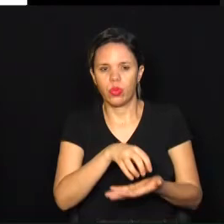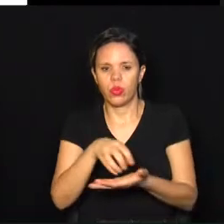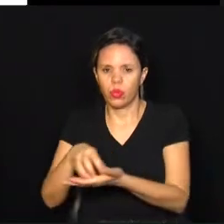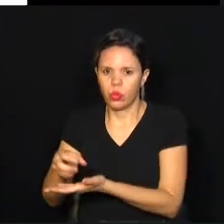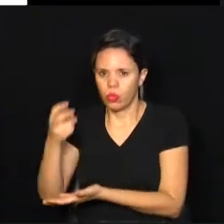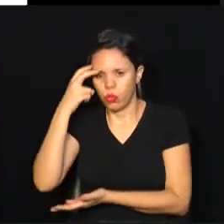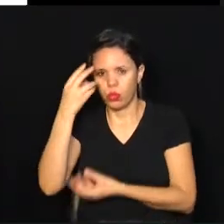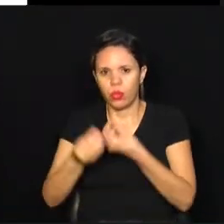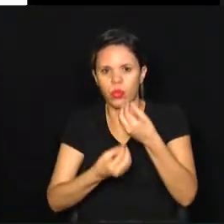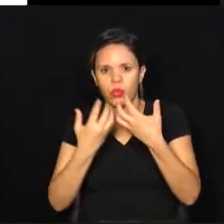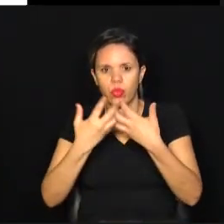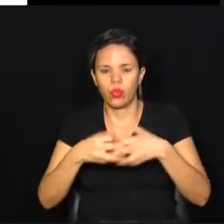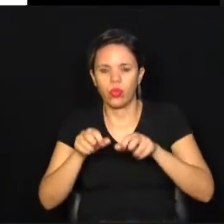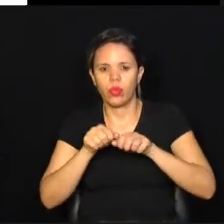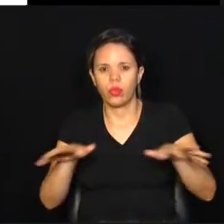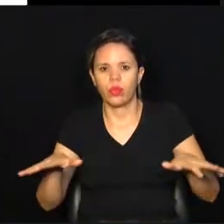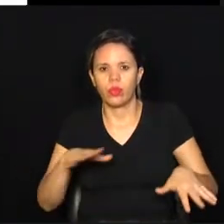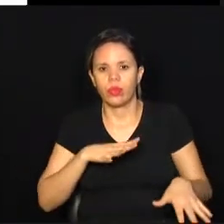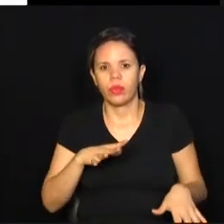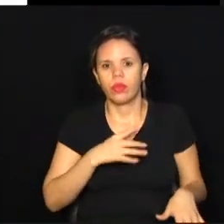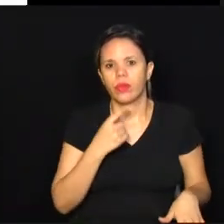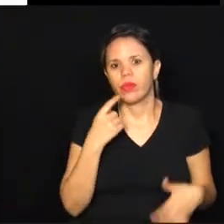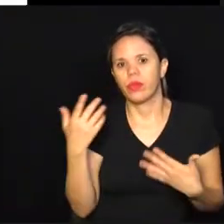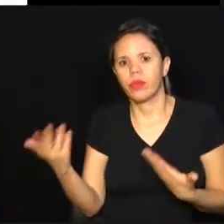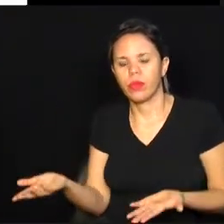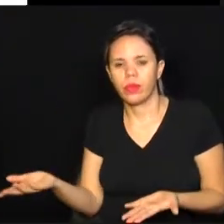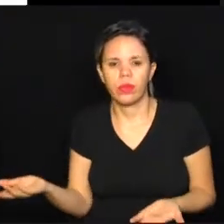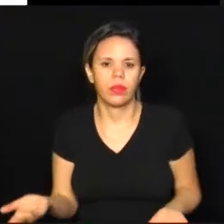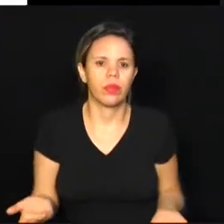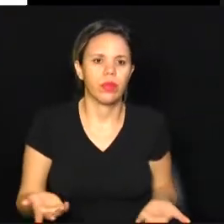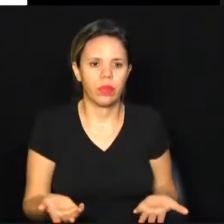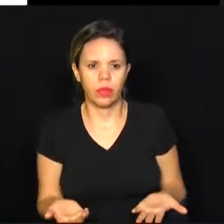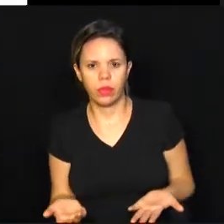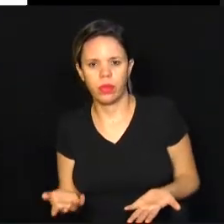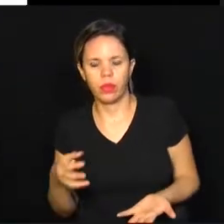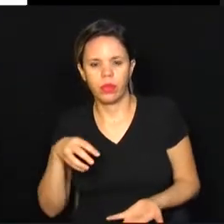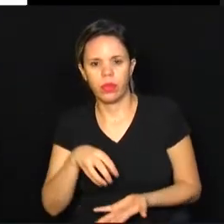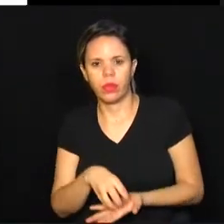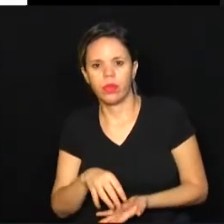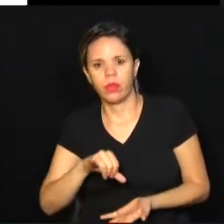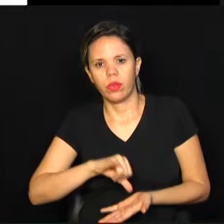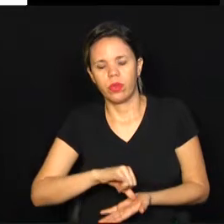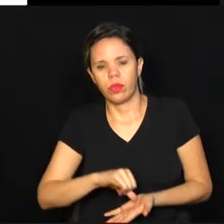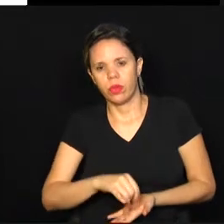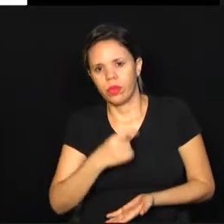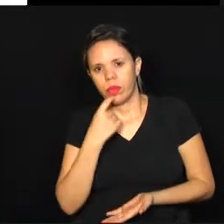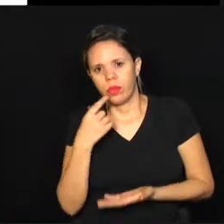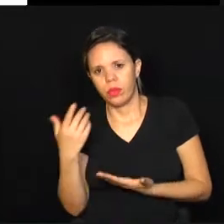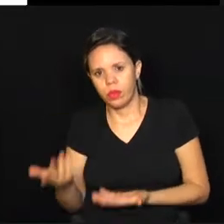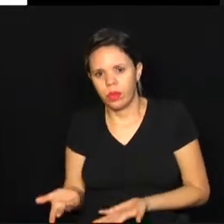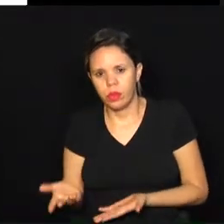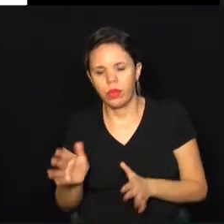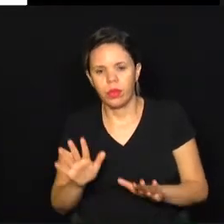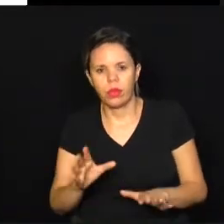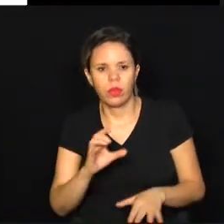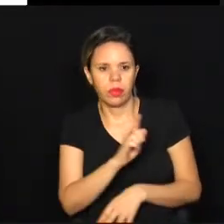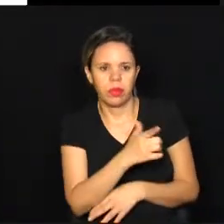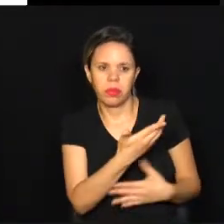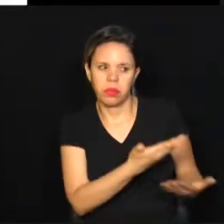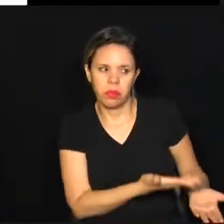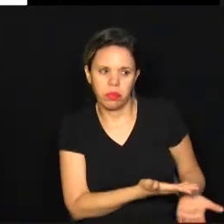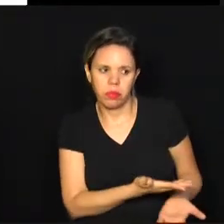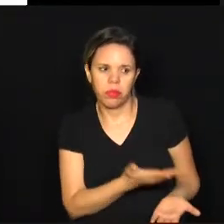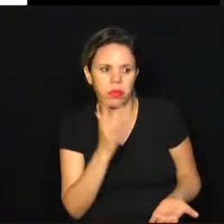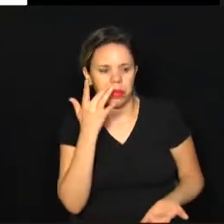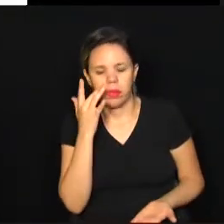como é que eles estão distribuídos na nossa cidade? Uma concentração no centro, né? Mas a região do Campo Grande e